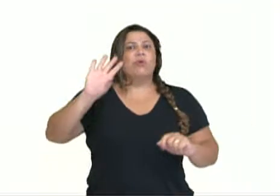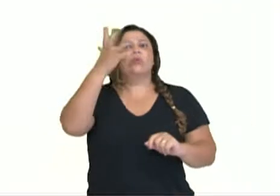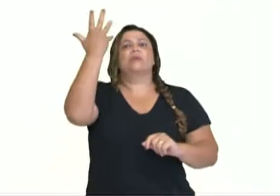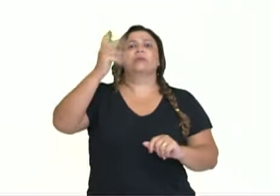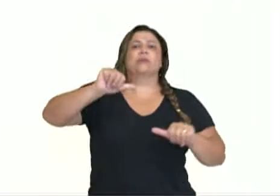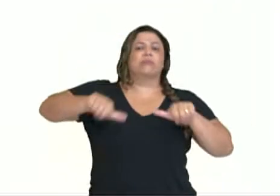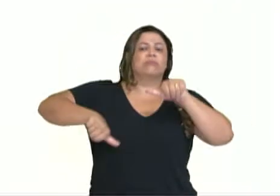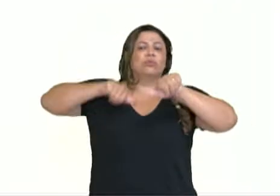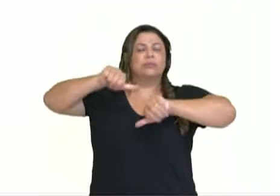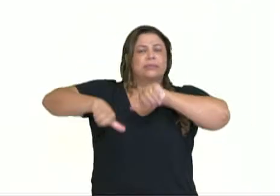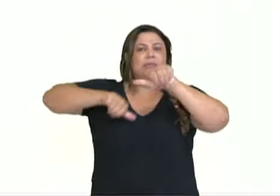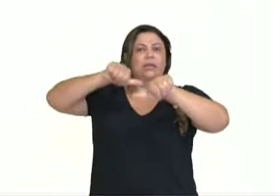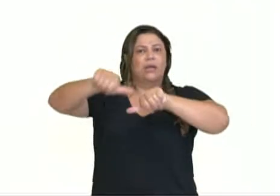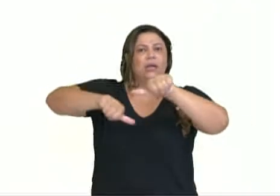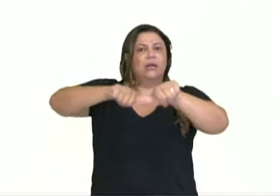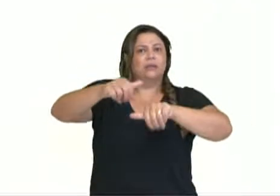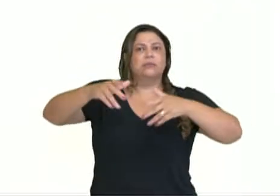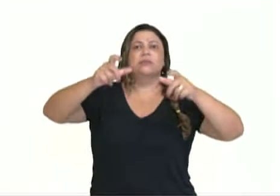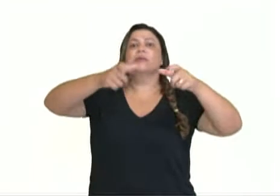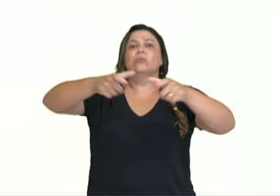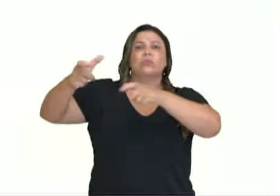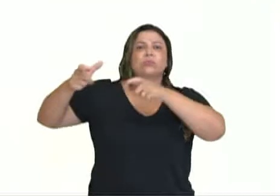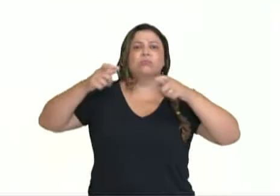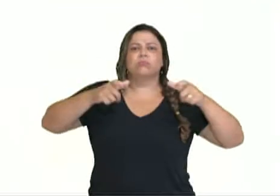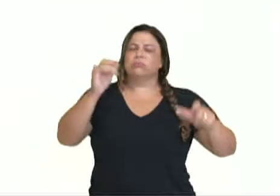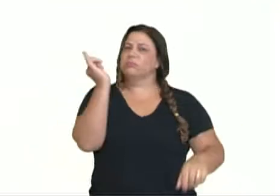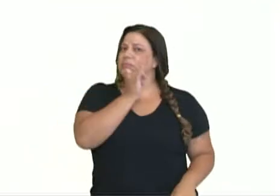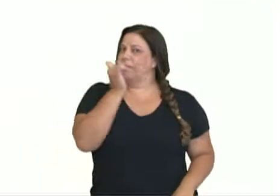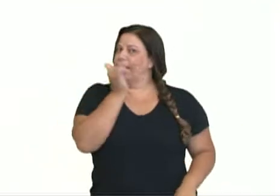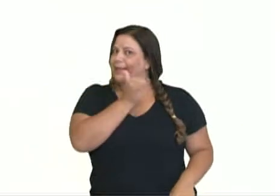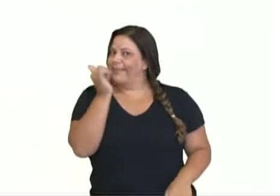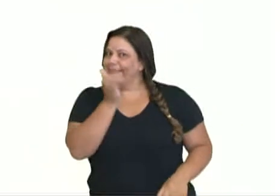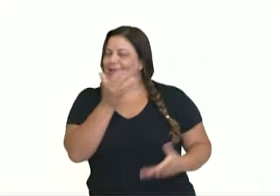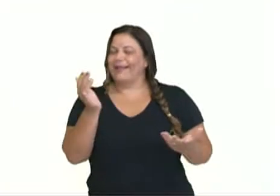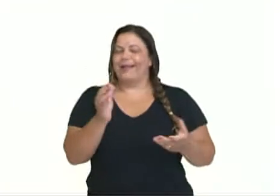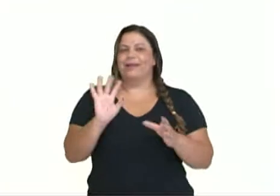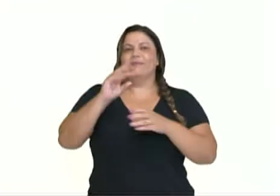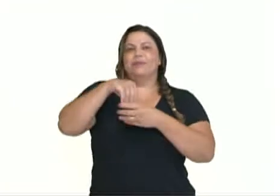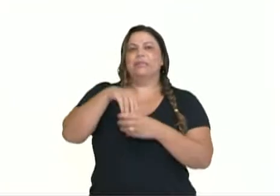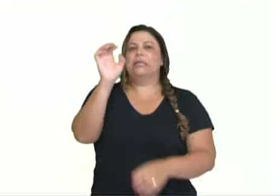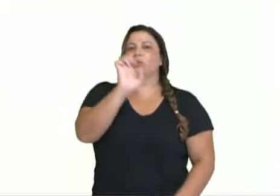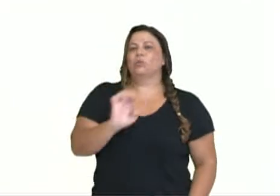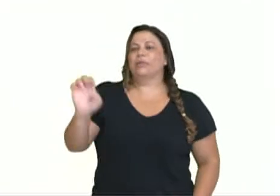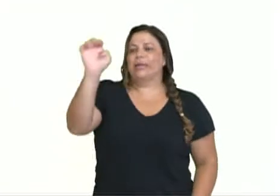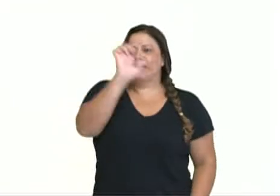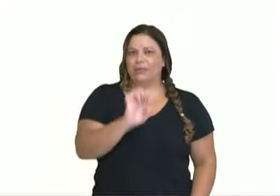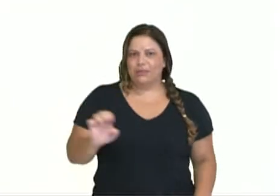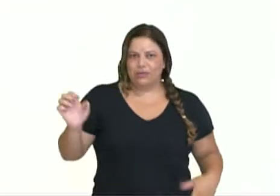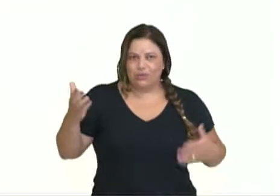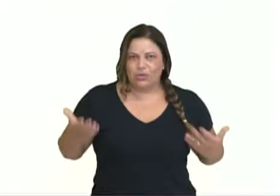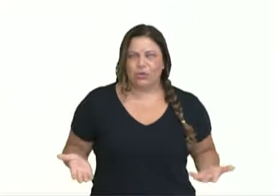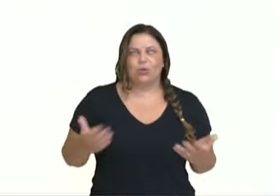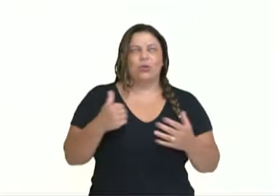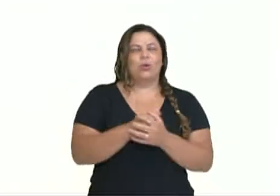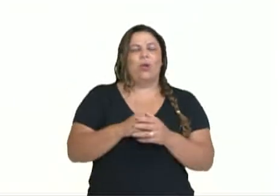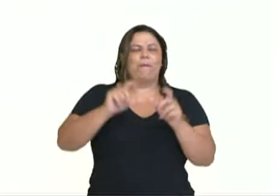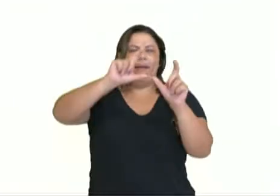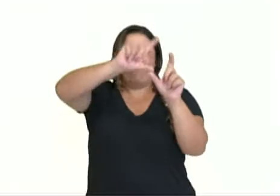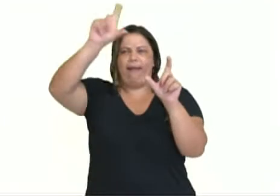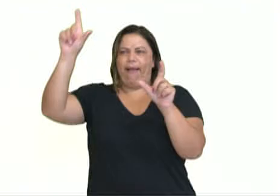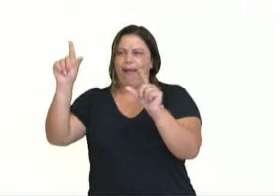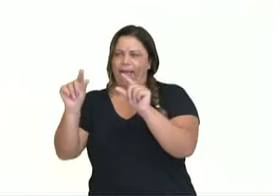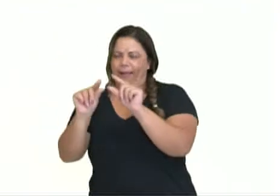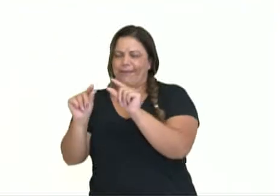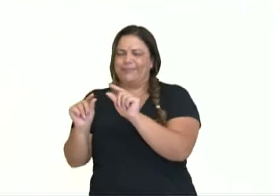transformações. E onde é esse lugar? A Itália. A Itália fica na Europa. A Itália é um pedacinho lá da bordinha da Europa,